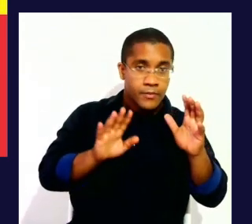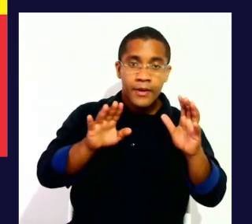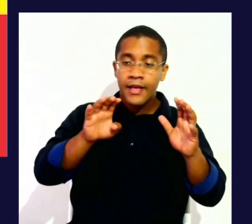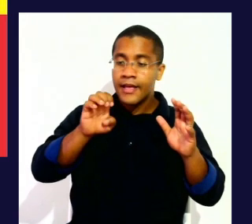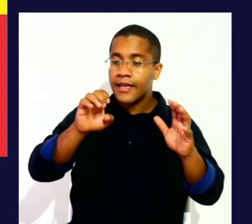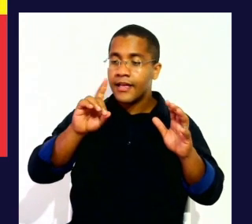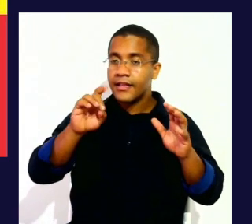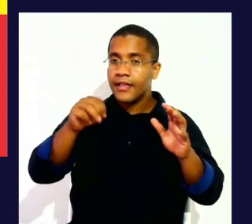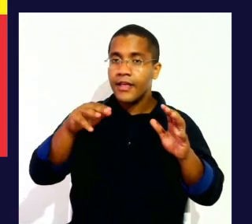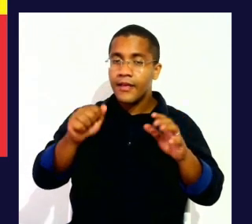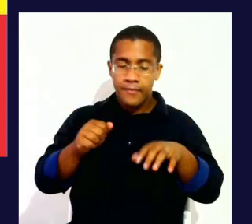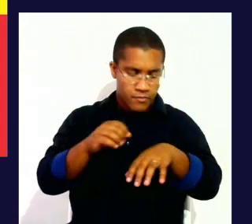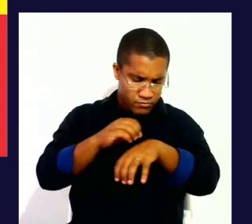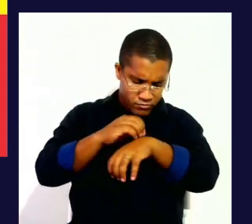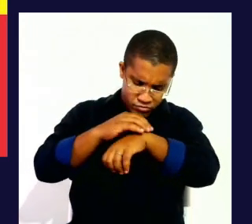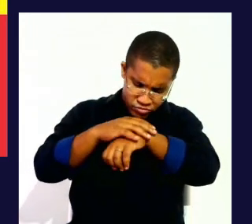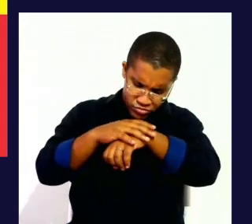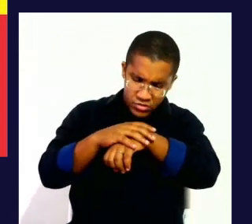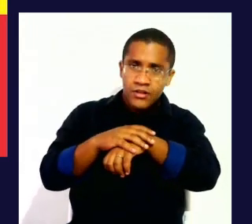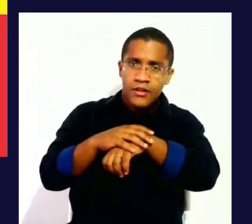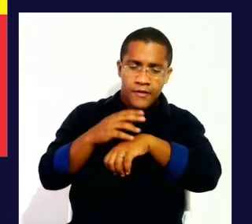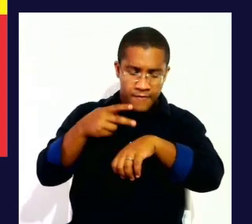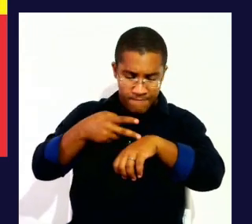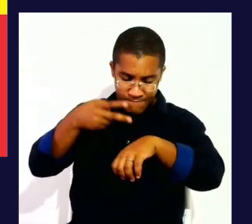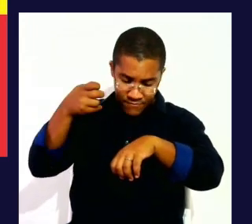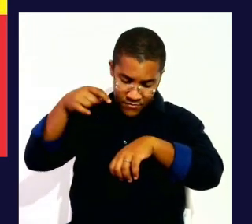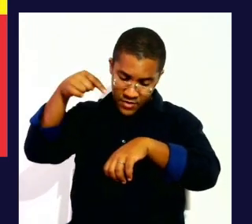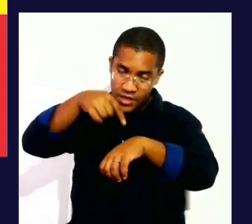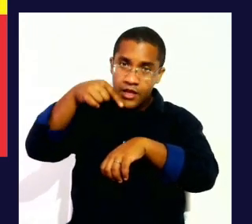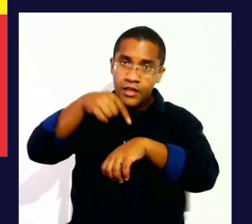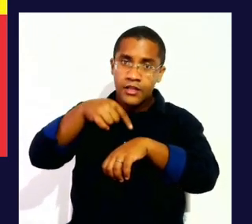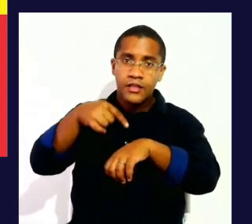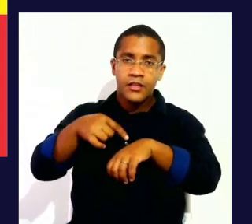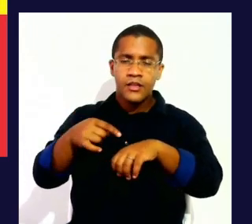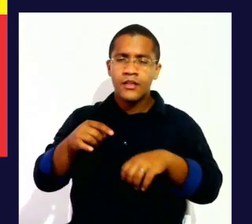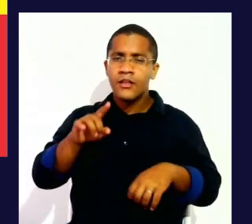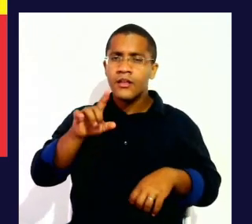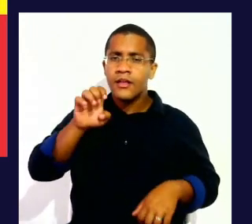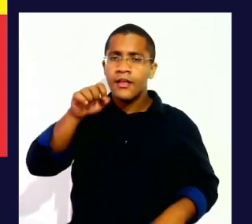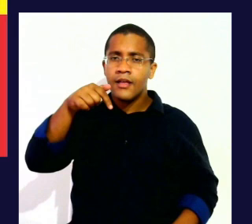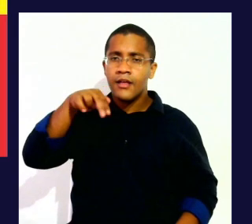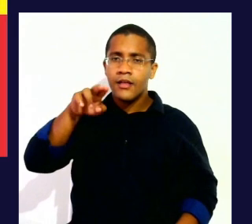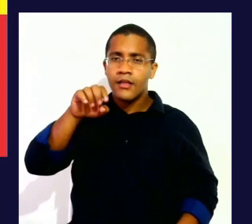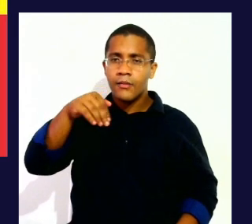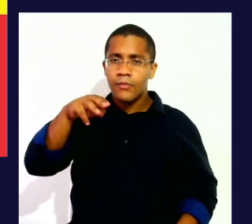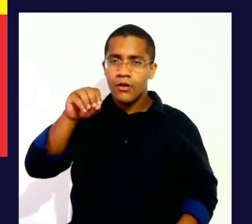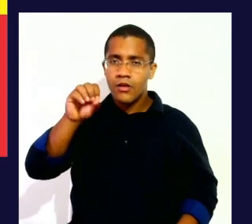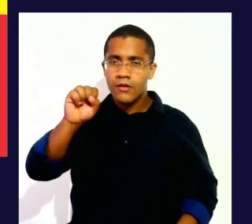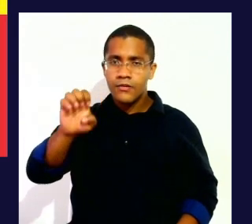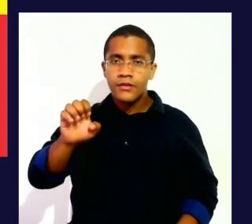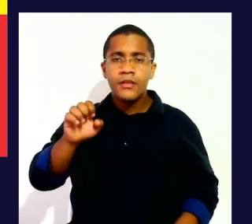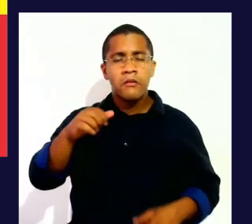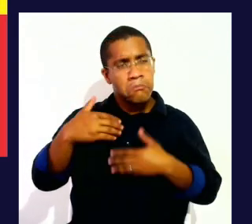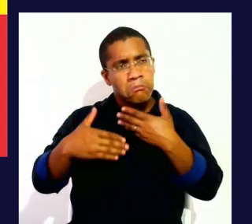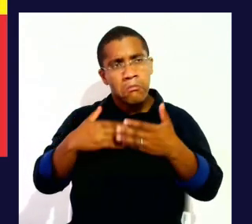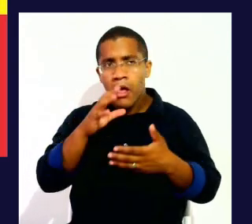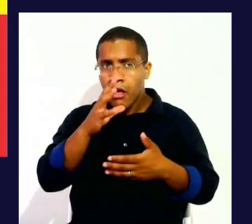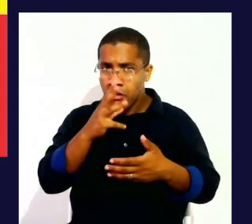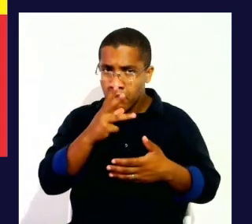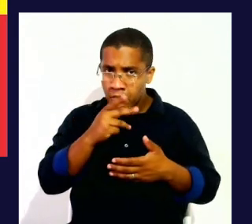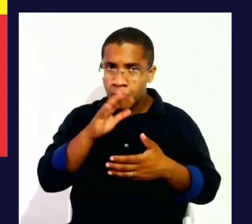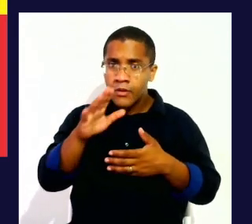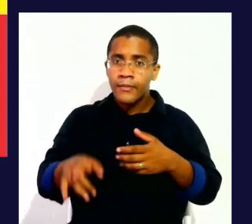encontrar no local do trauma. A equimose, ela é mais tardia no local e vai ter